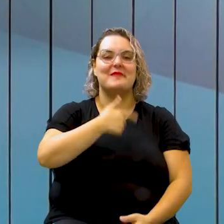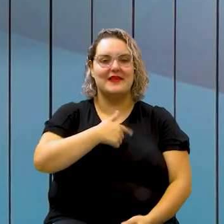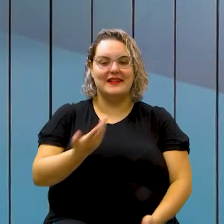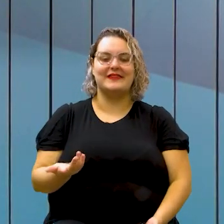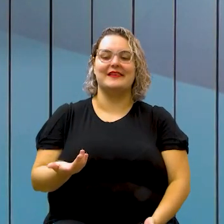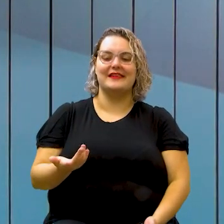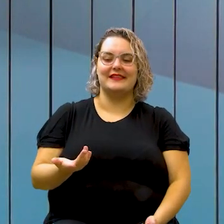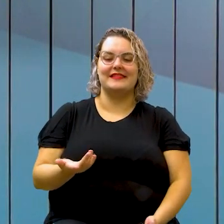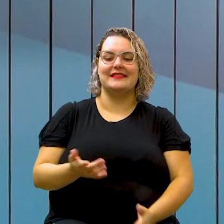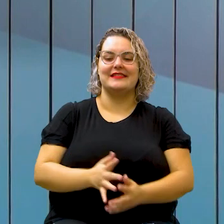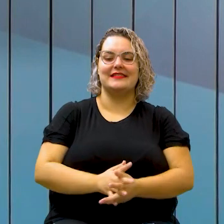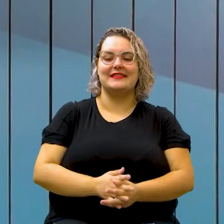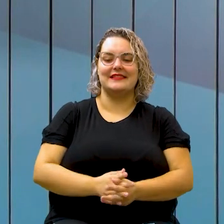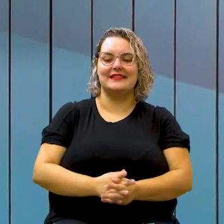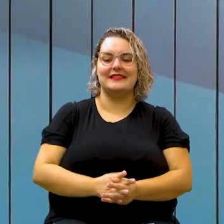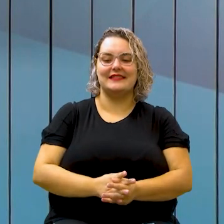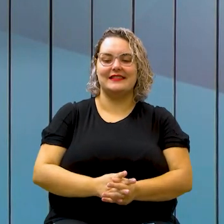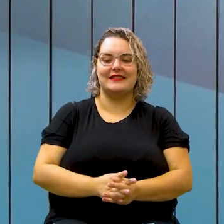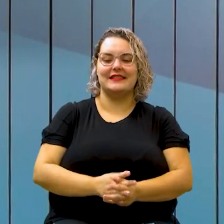aula aqui para o pessoal que está em casa.